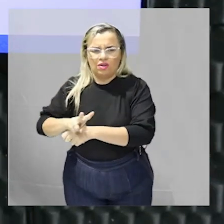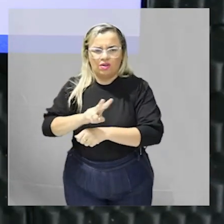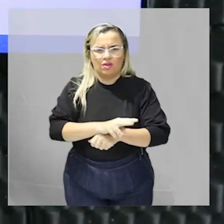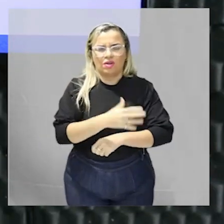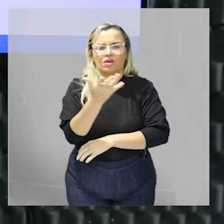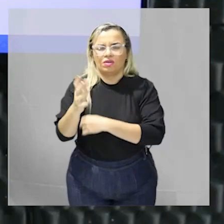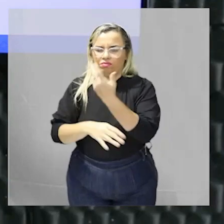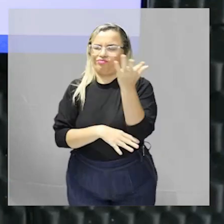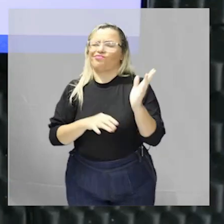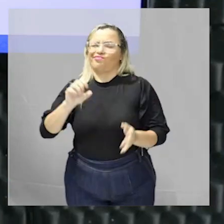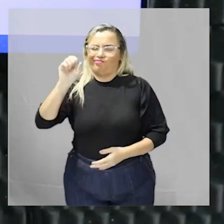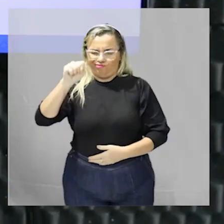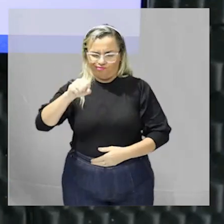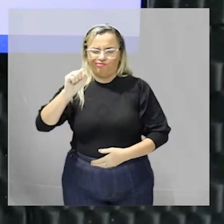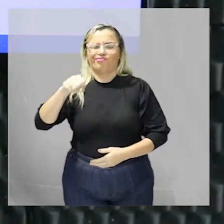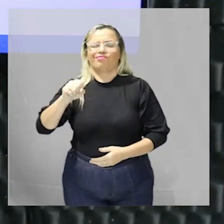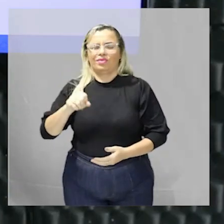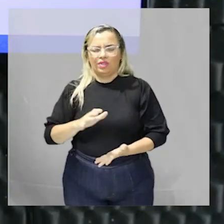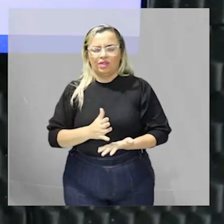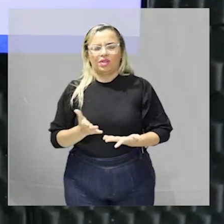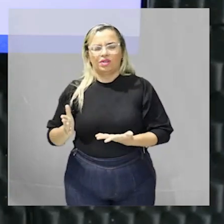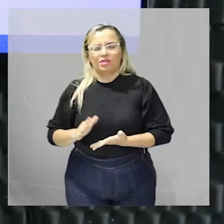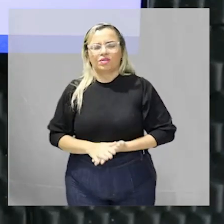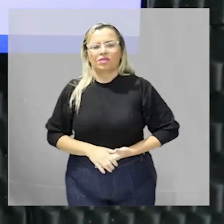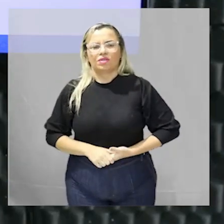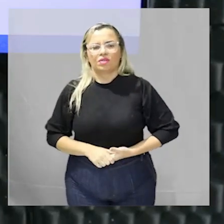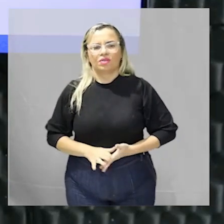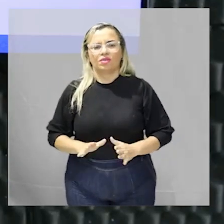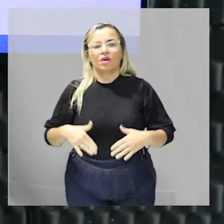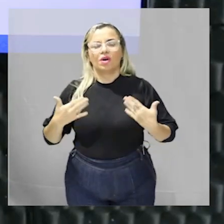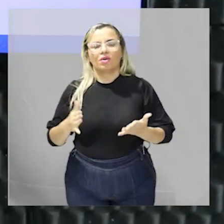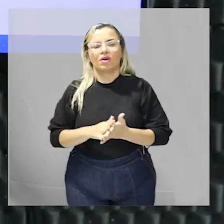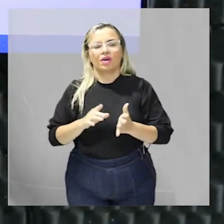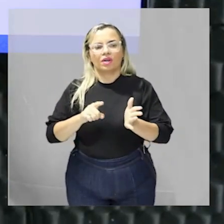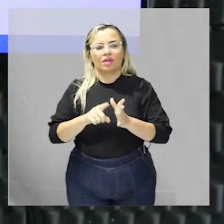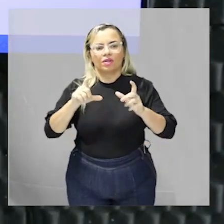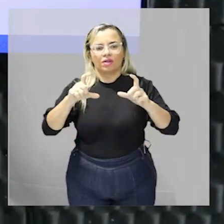né, gente? Só pode. Então, vamos ver o que a questão nos pede.